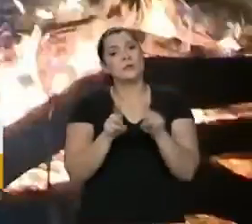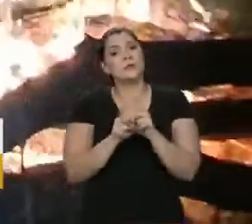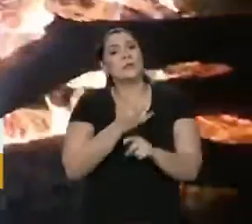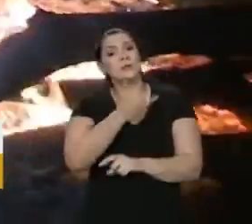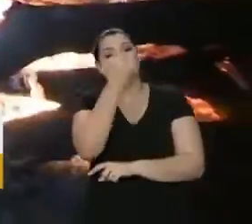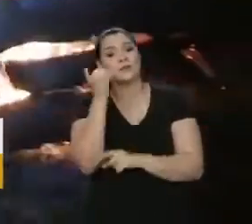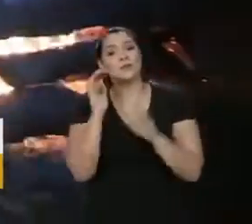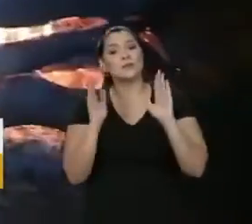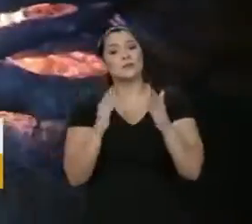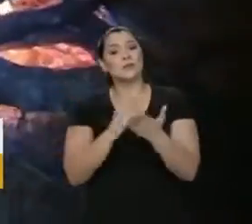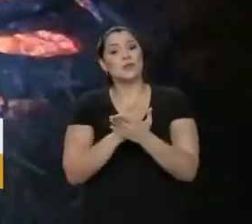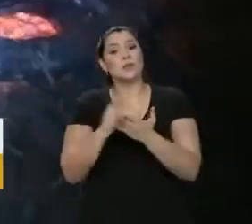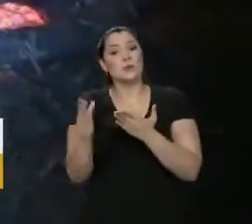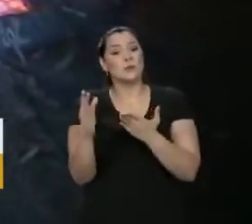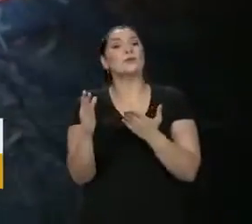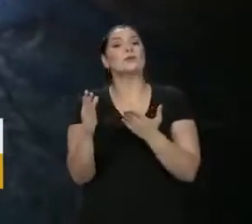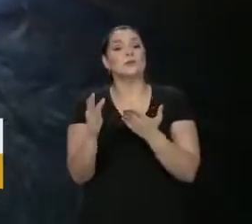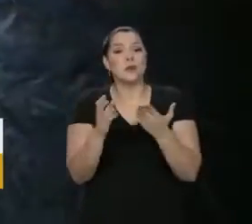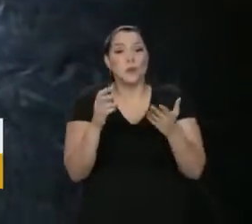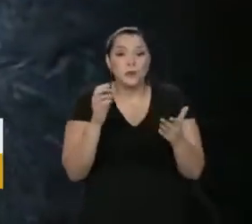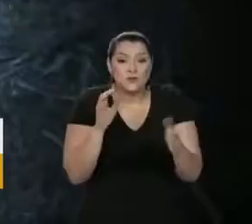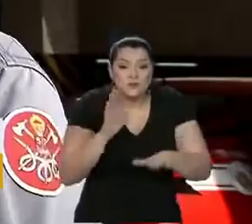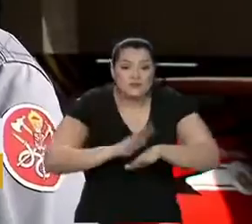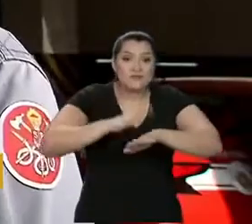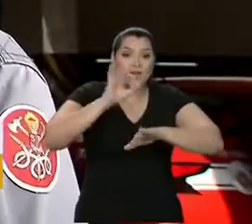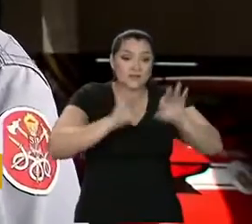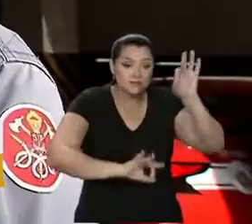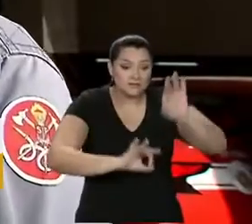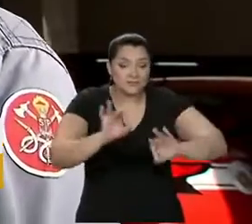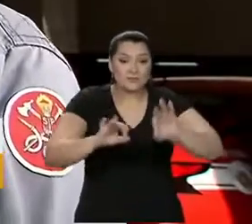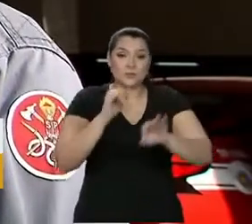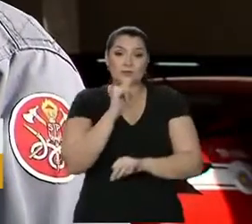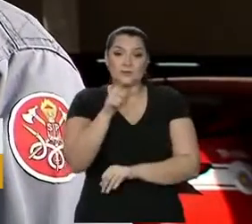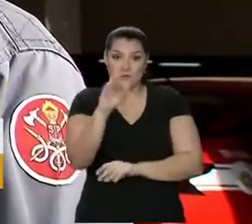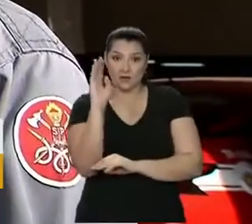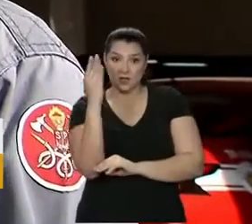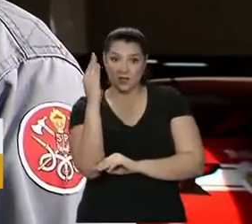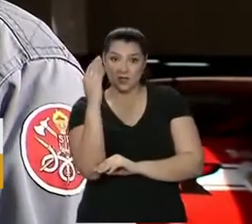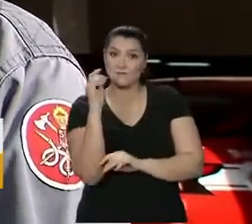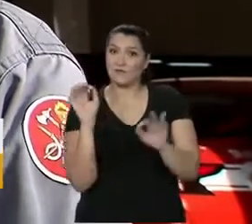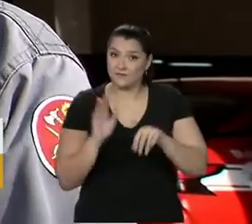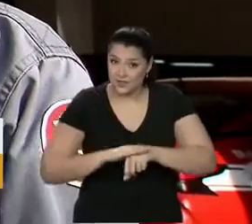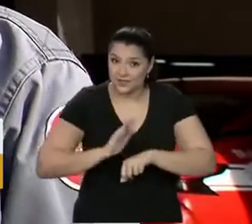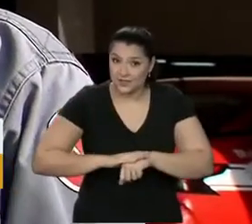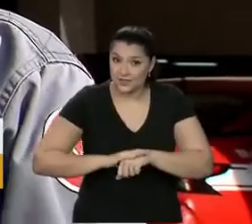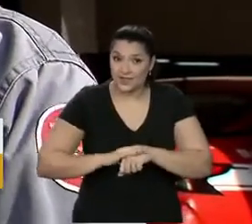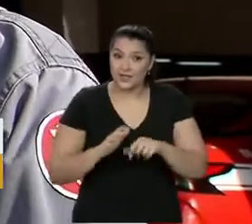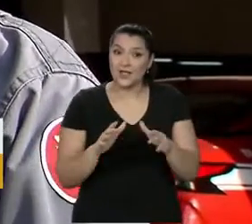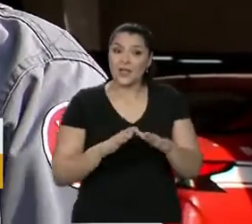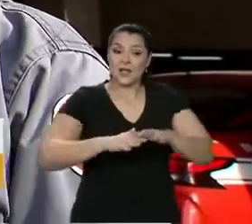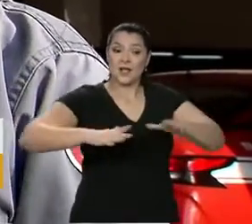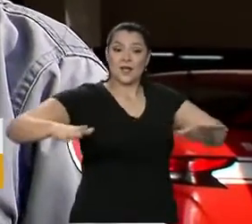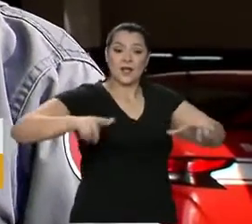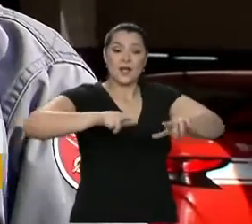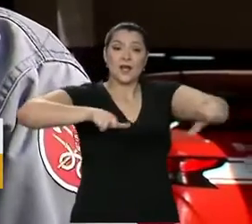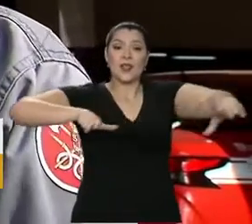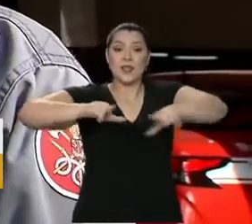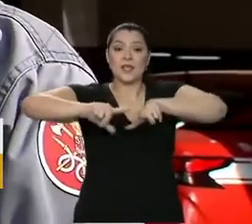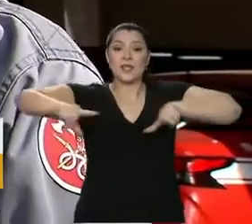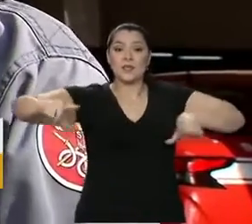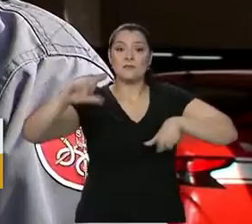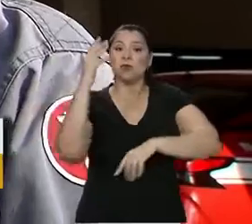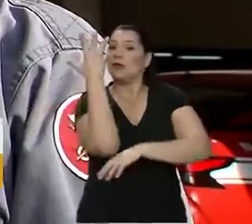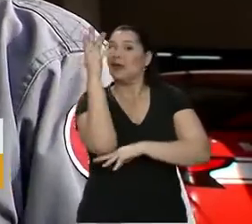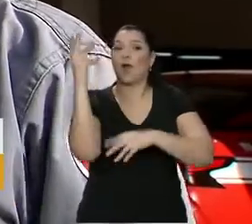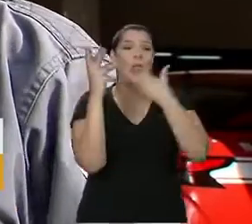acidentes já começa na montagem da fogueira caso ó realmente realizar uma fogueira que seja em uma área limpa longe